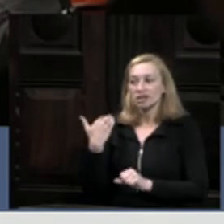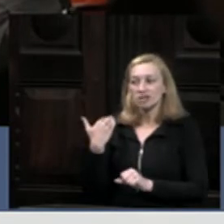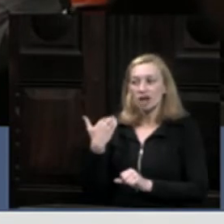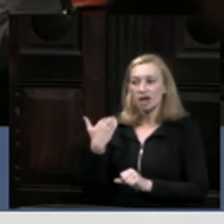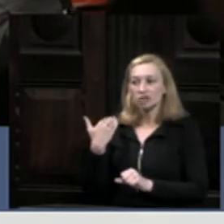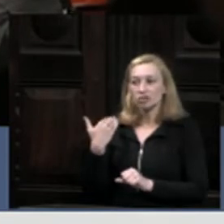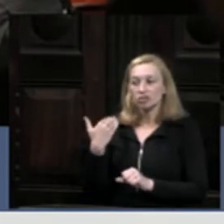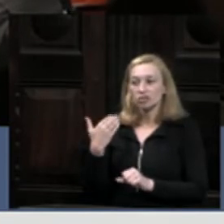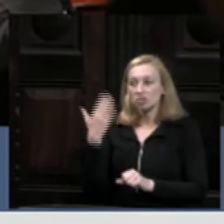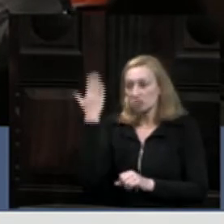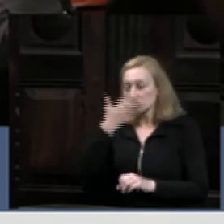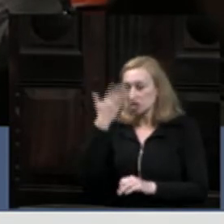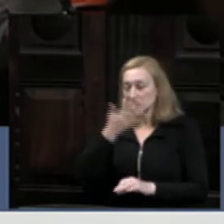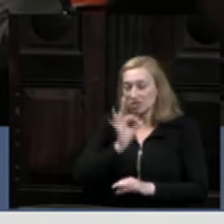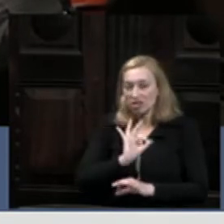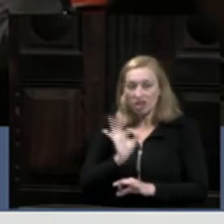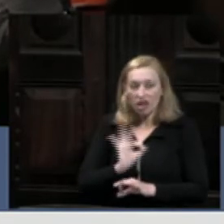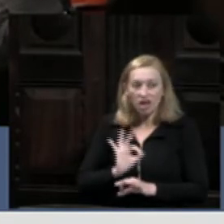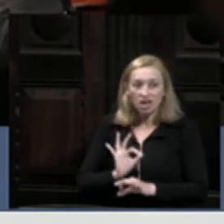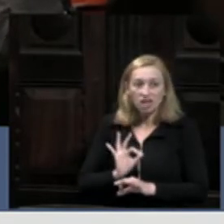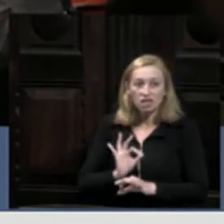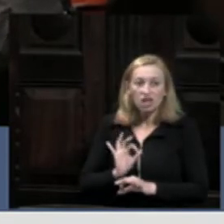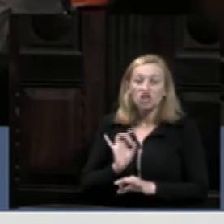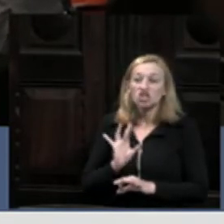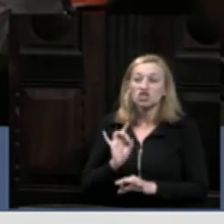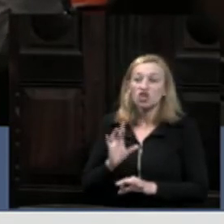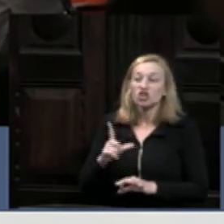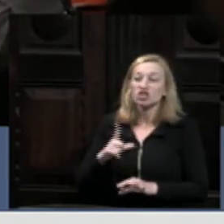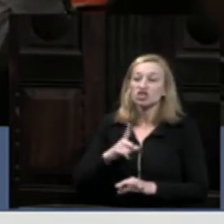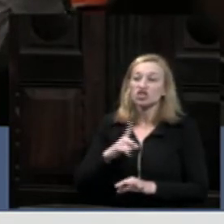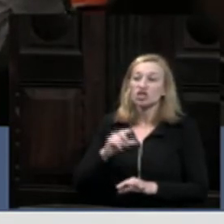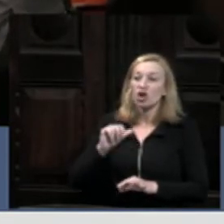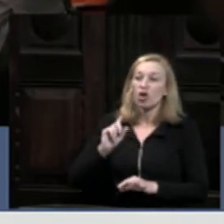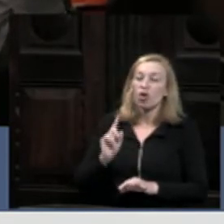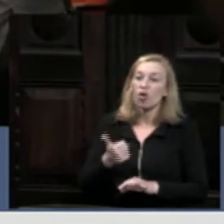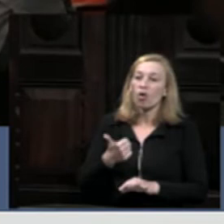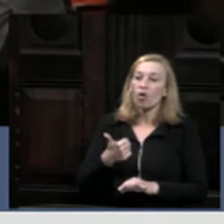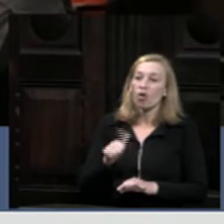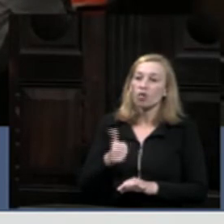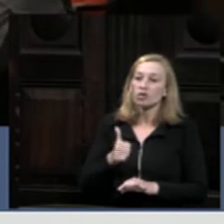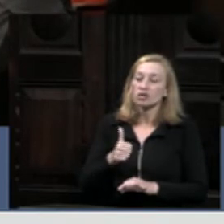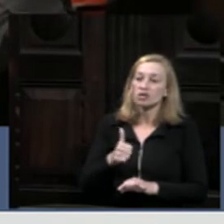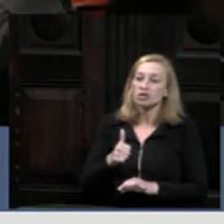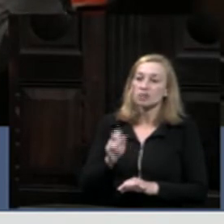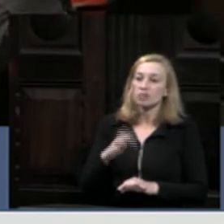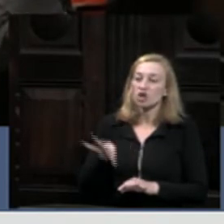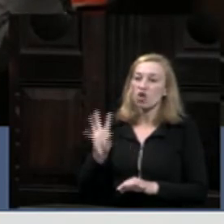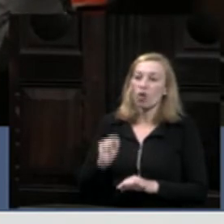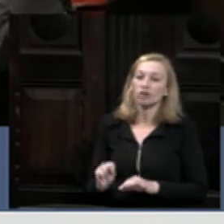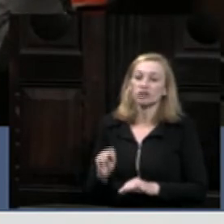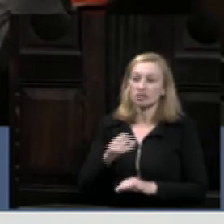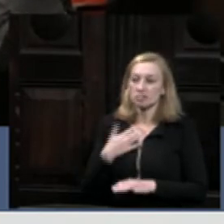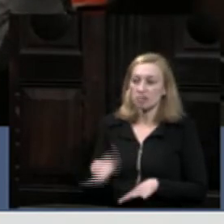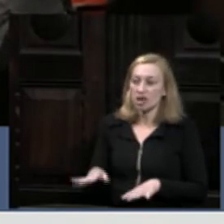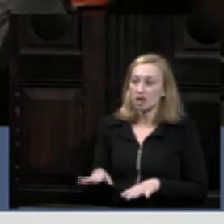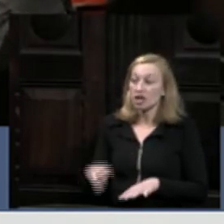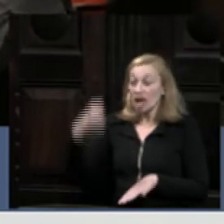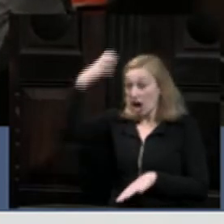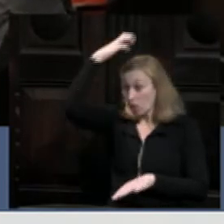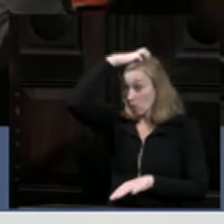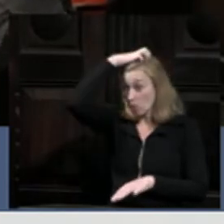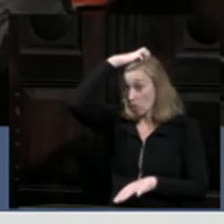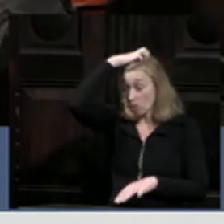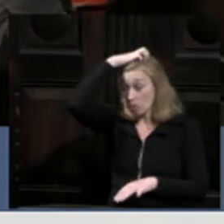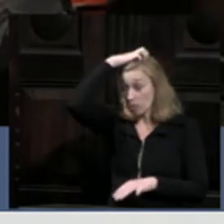descoberto em 11 bilhões e meio. E a culpa não são